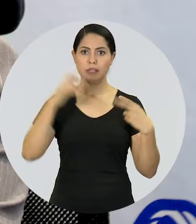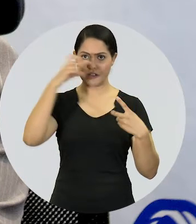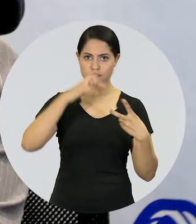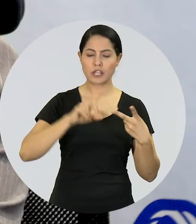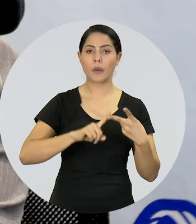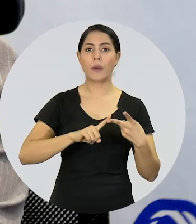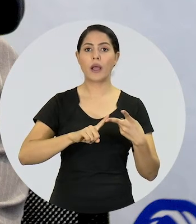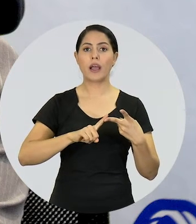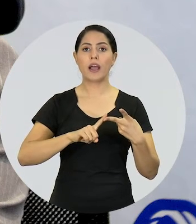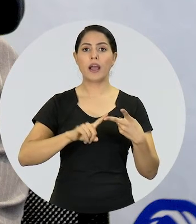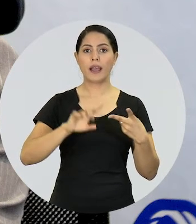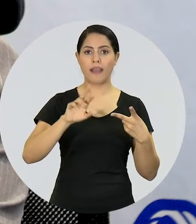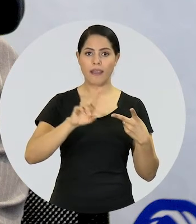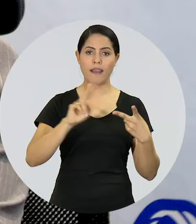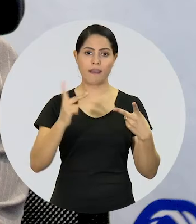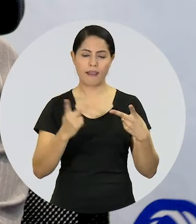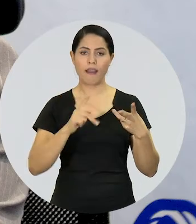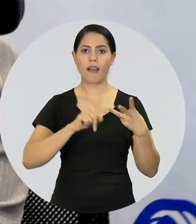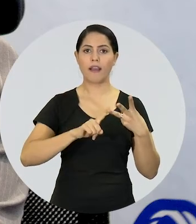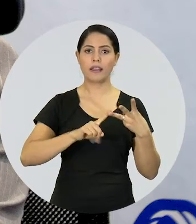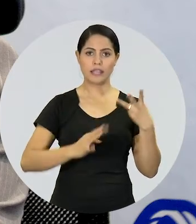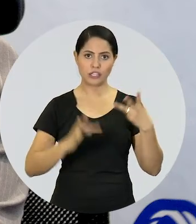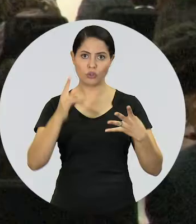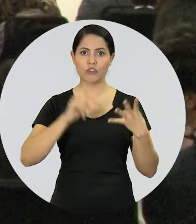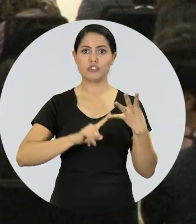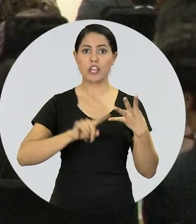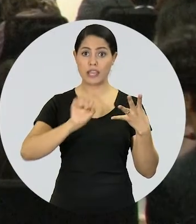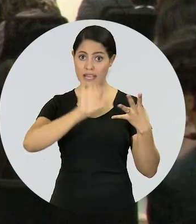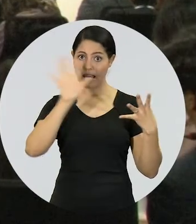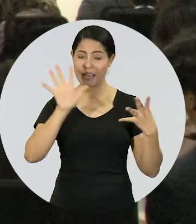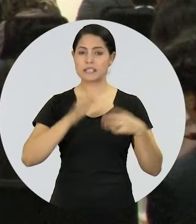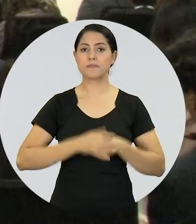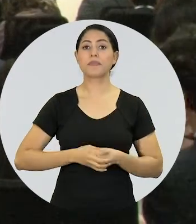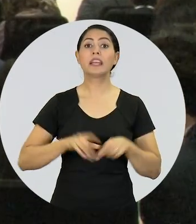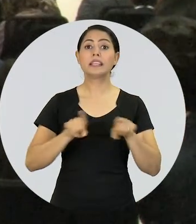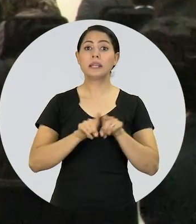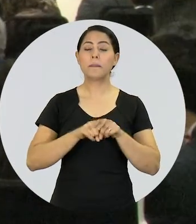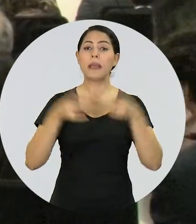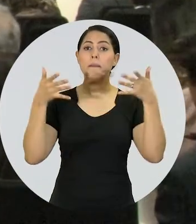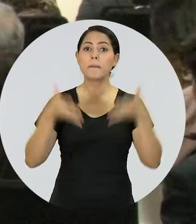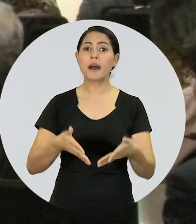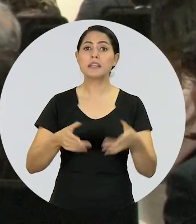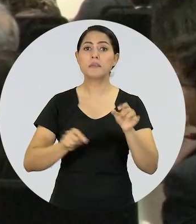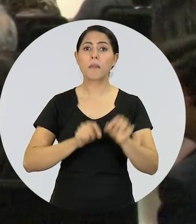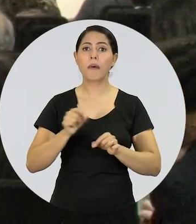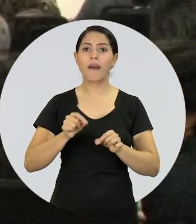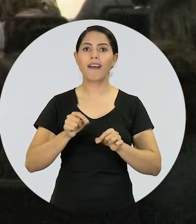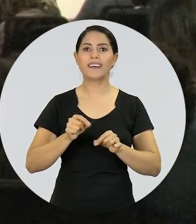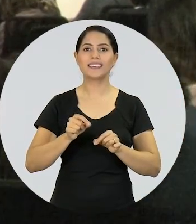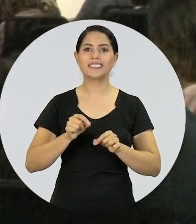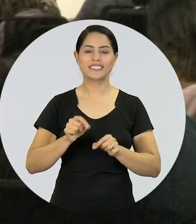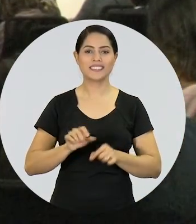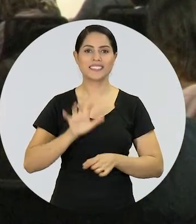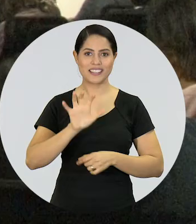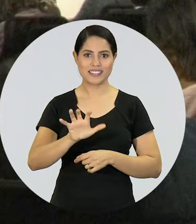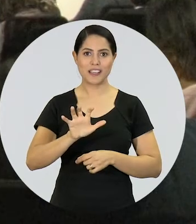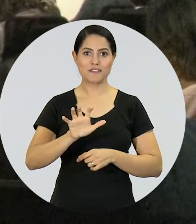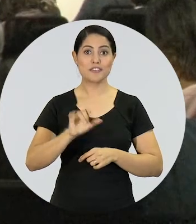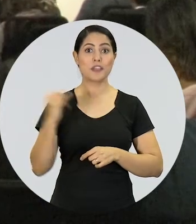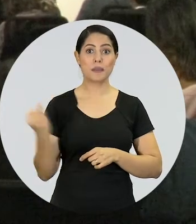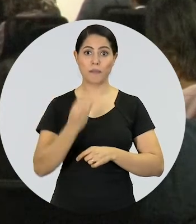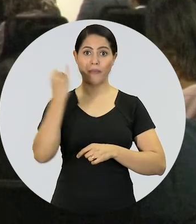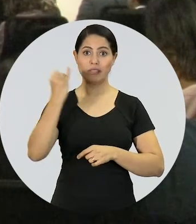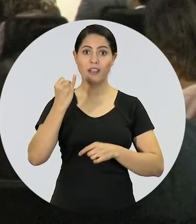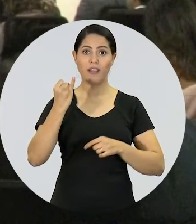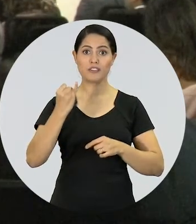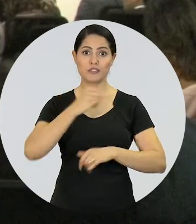fiscal, capital humano, tecnologia e transparência. Noronha também esteve na seccional para o lançamento do portal da